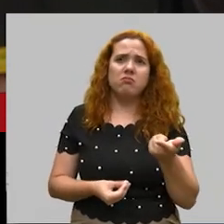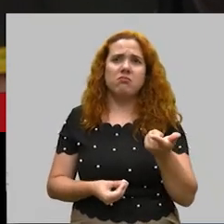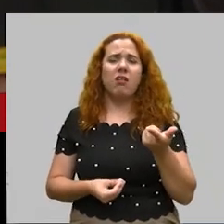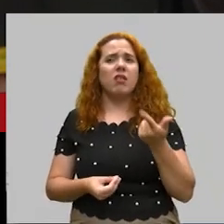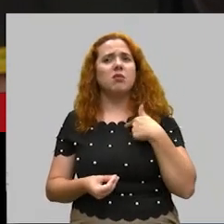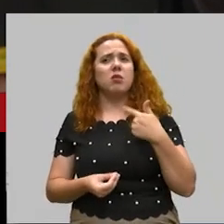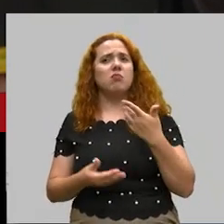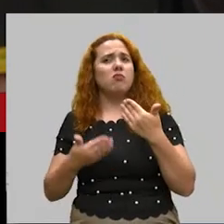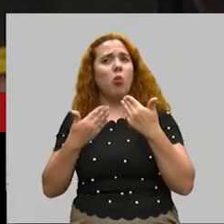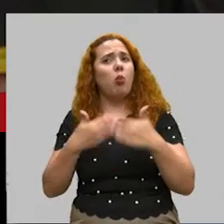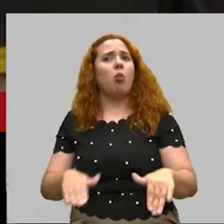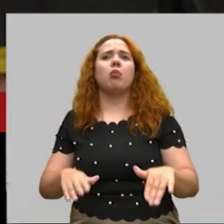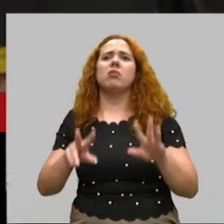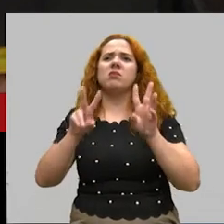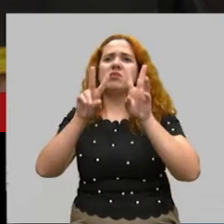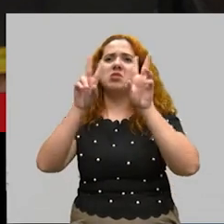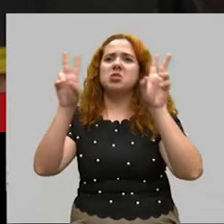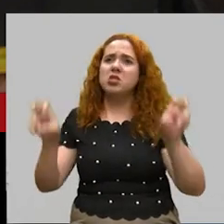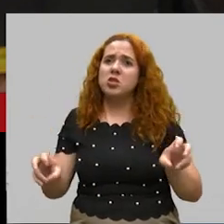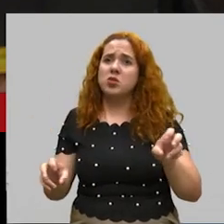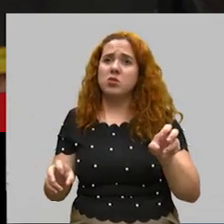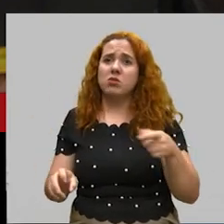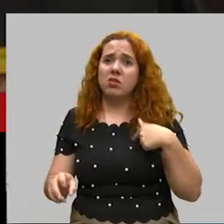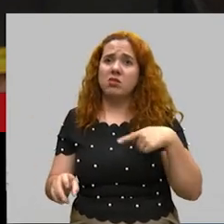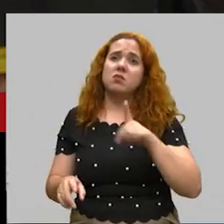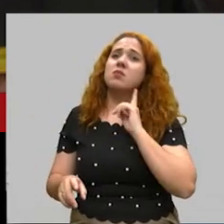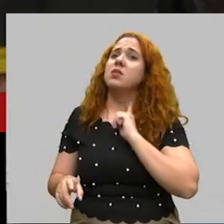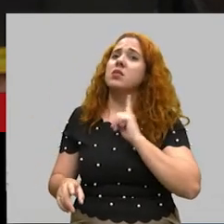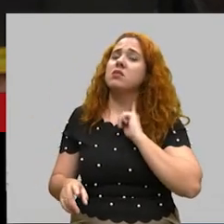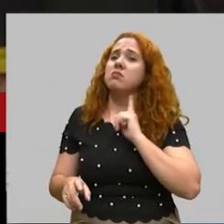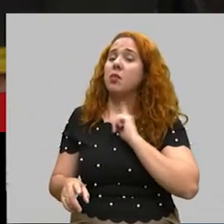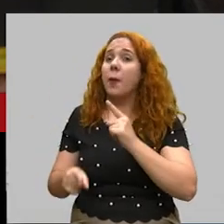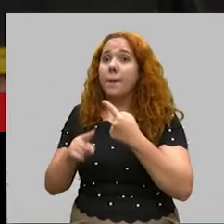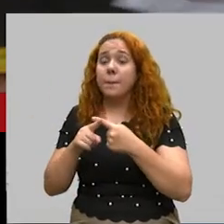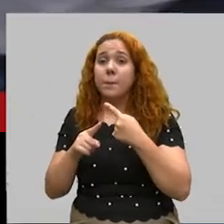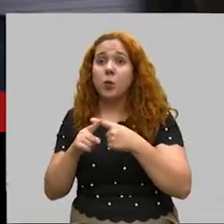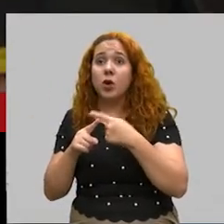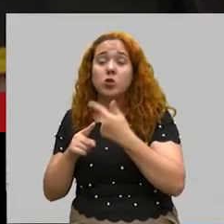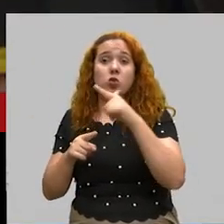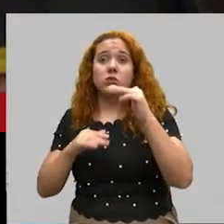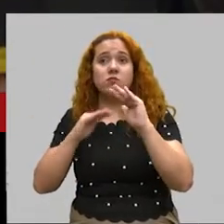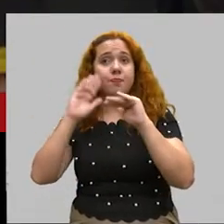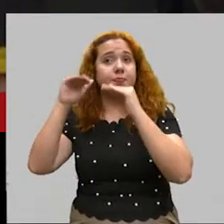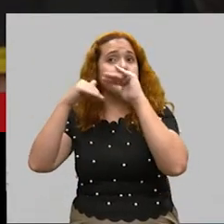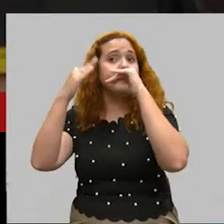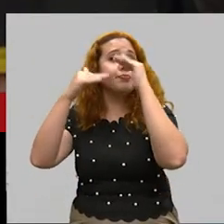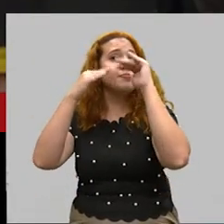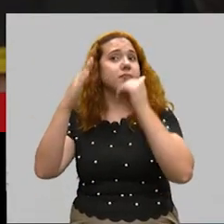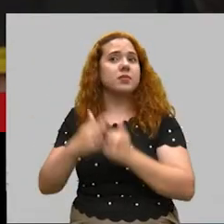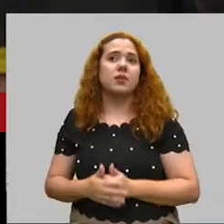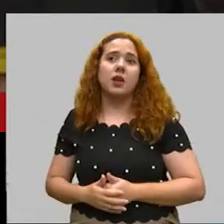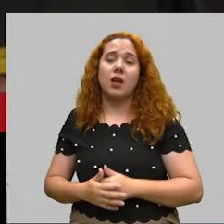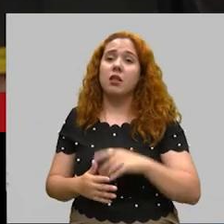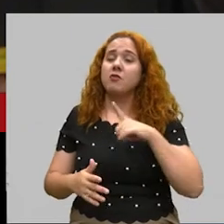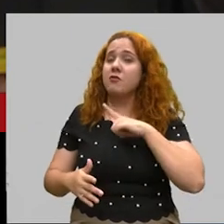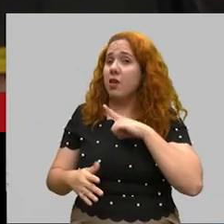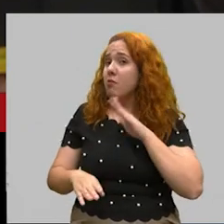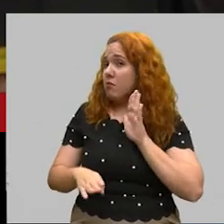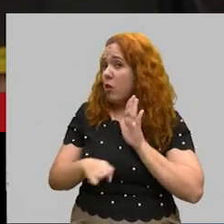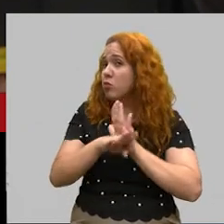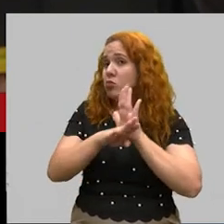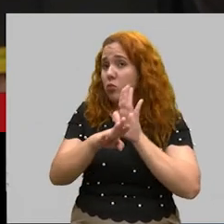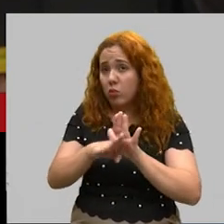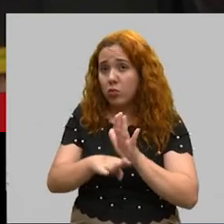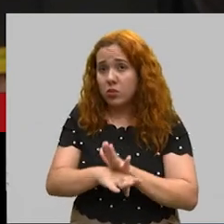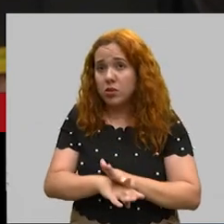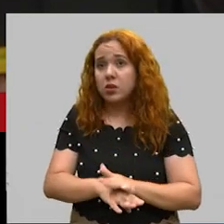Minas Gerais porque as outras regiões mais desenvolvidas do nosso Estado Elas tiveram mais assistência Elas